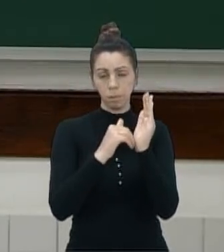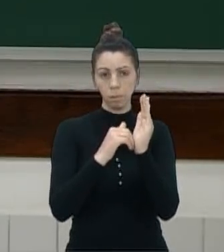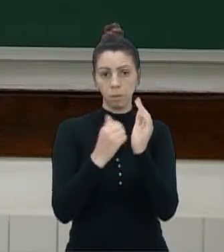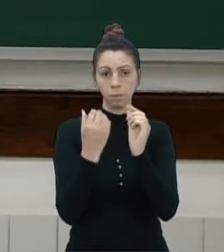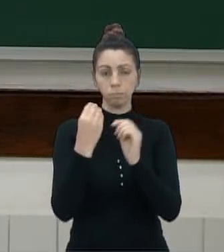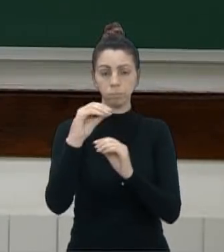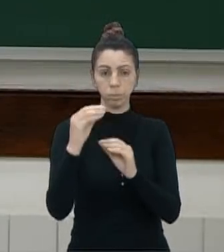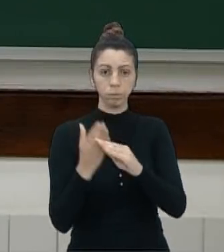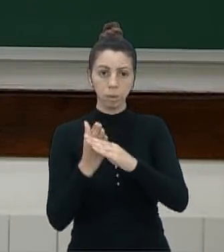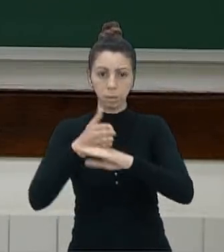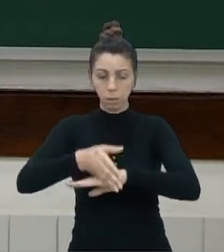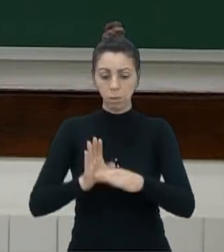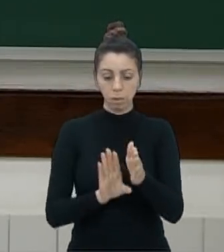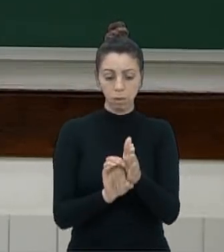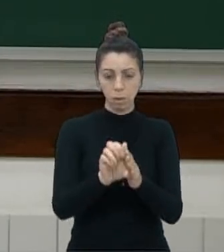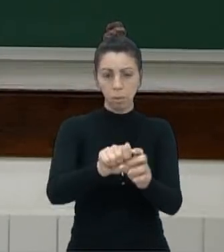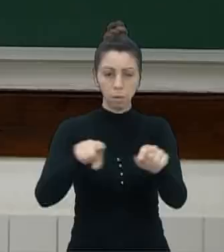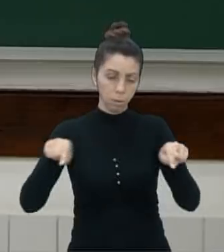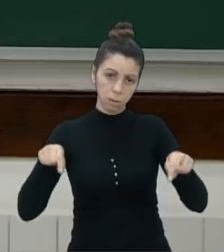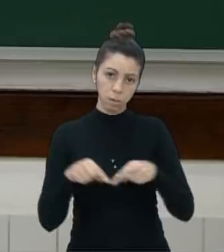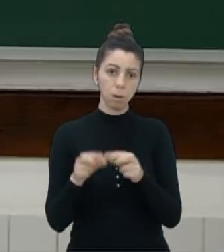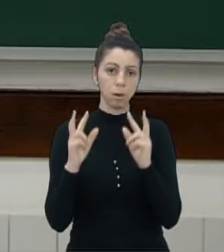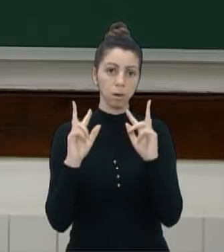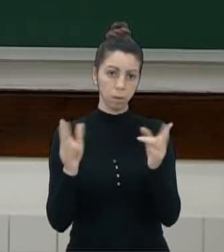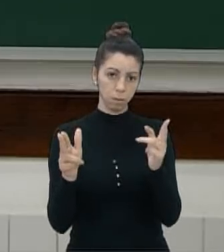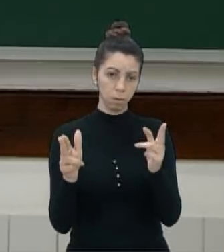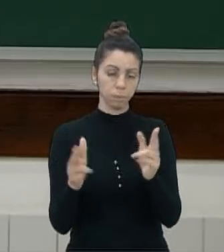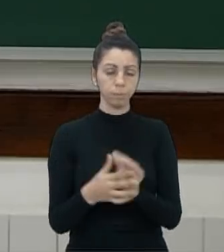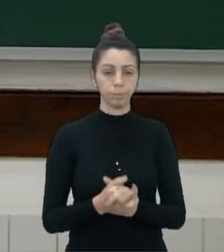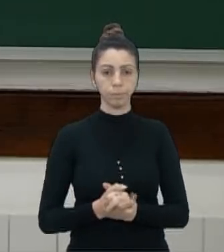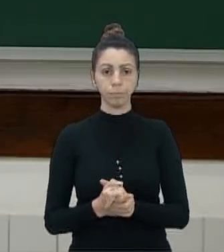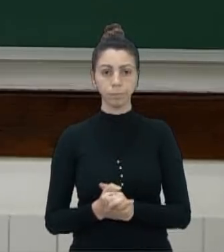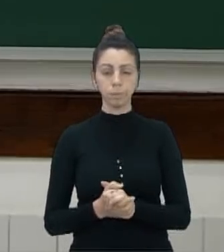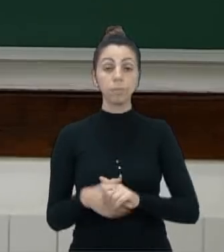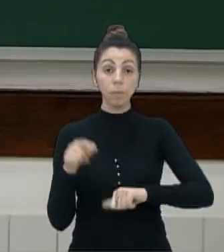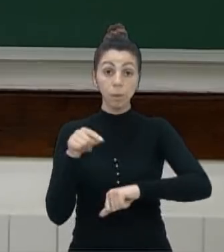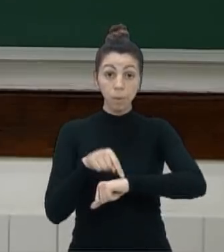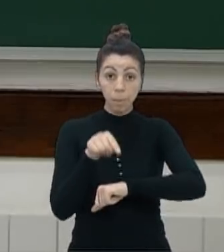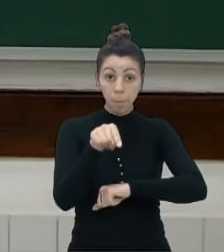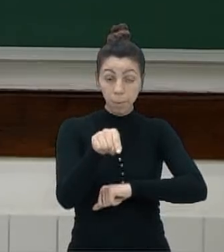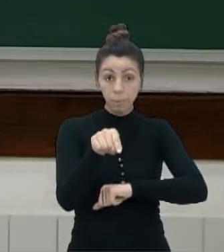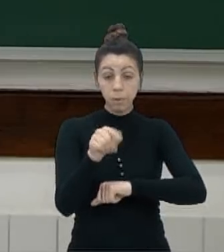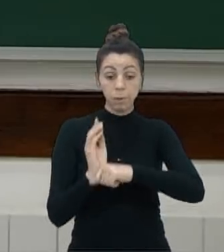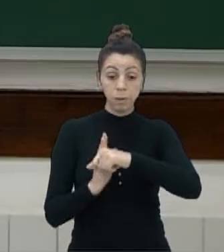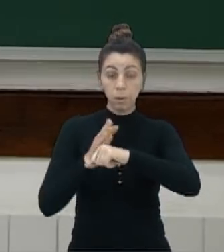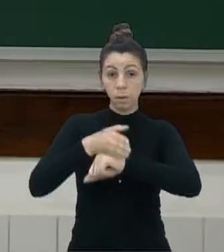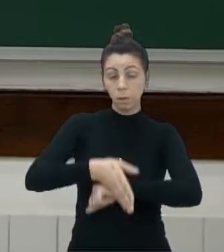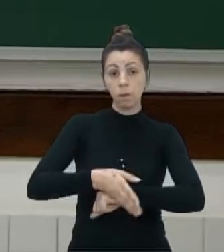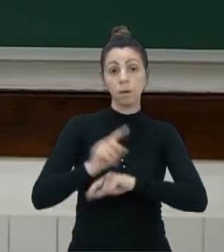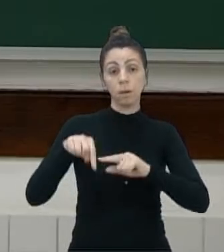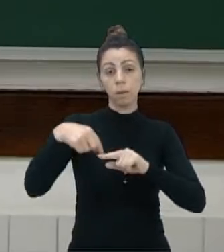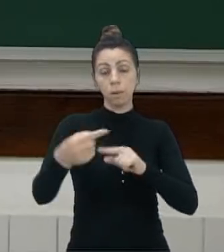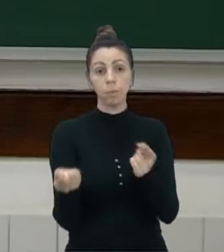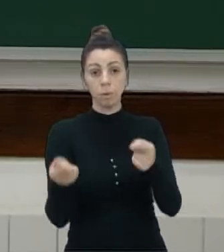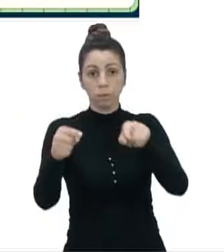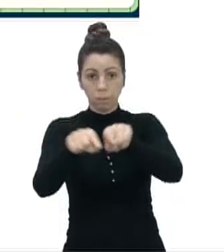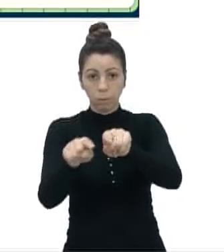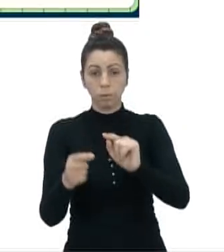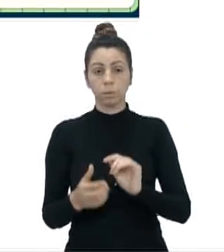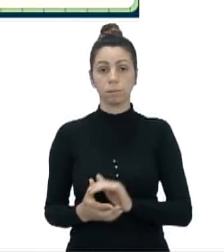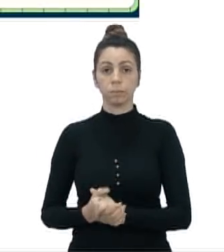para acesso ao Classroom. É a mesma usuário e a mesma senha. Um tempo para vocês acessarem, para a gente poder dar